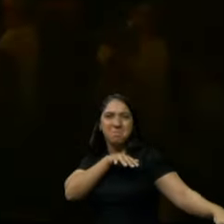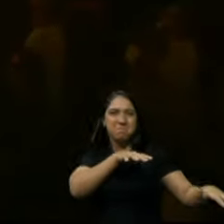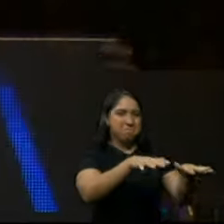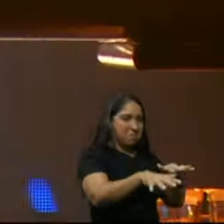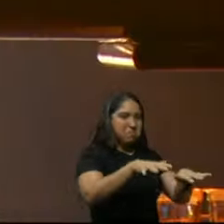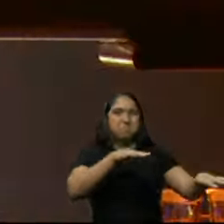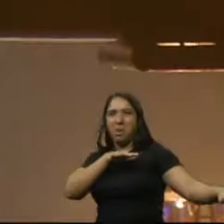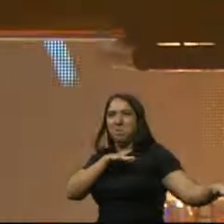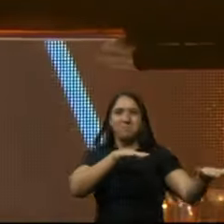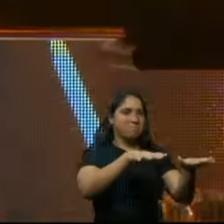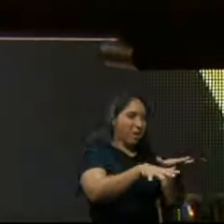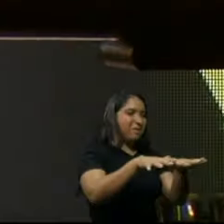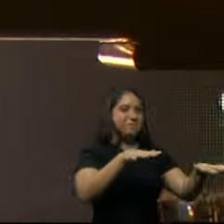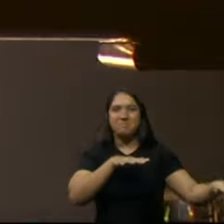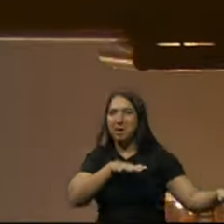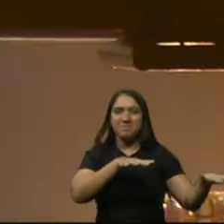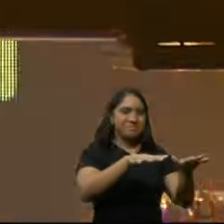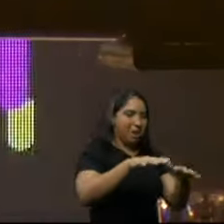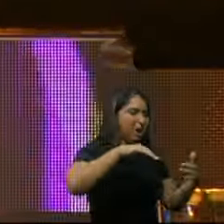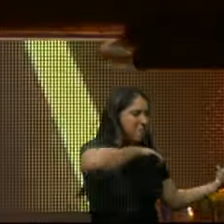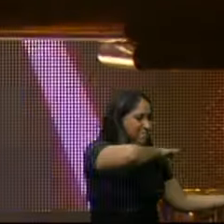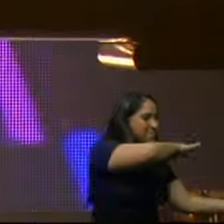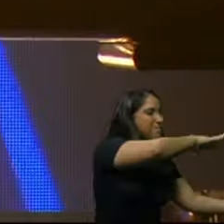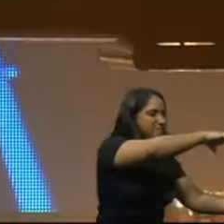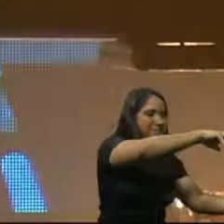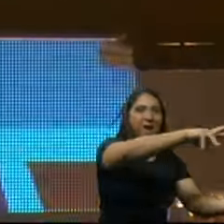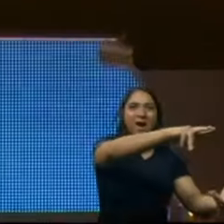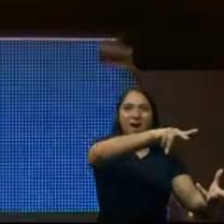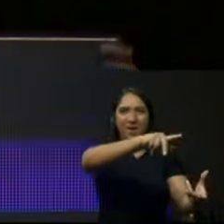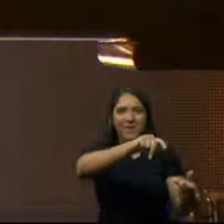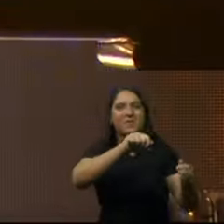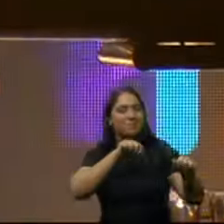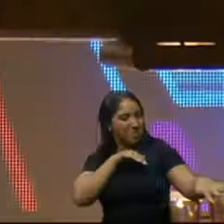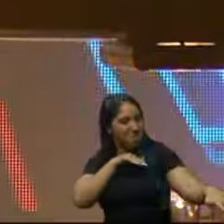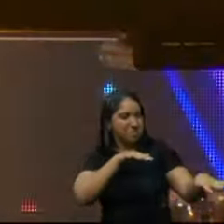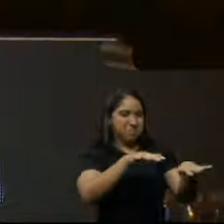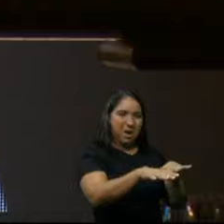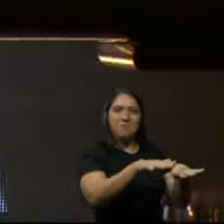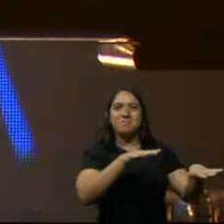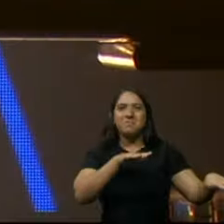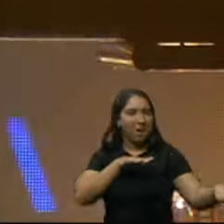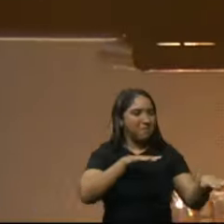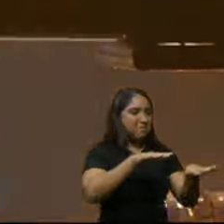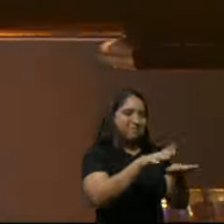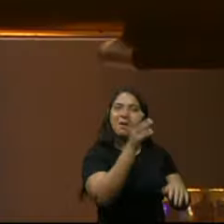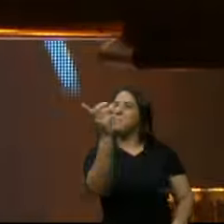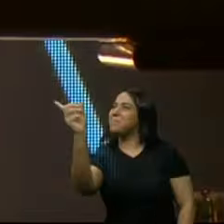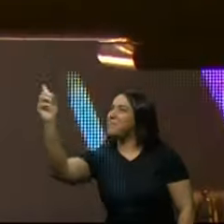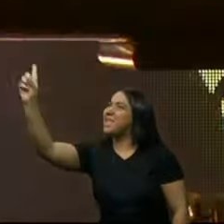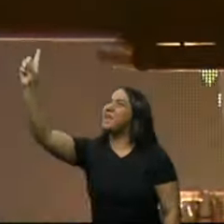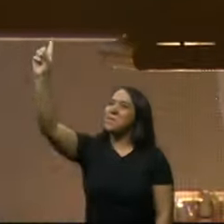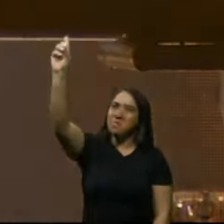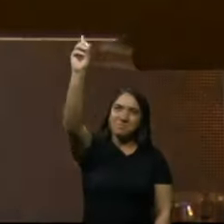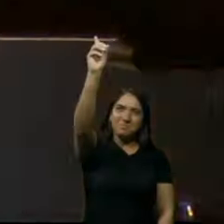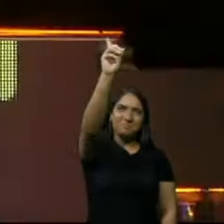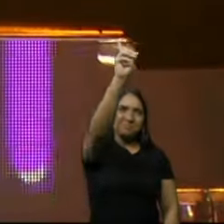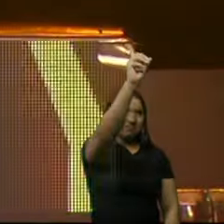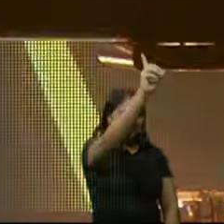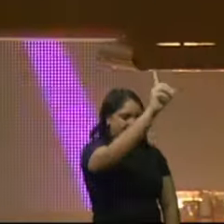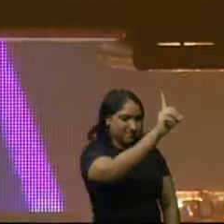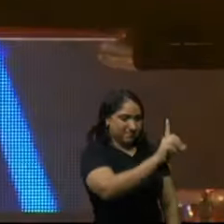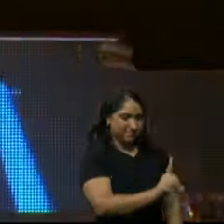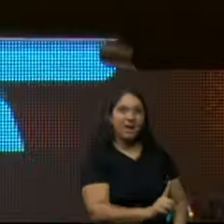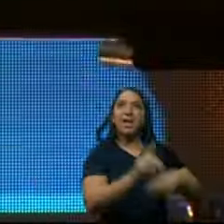seu pé faz até com seu pé mas não quer aprender